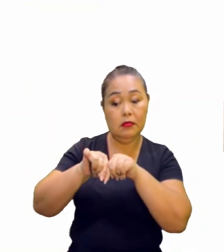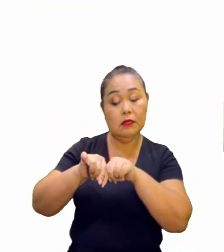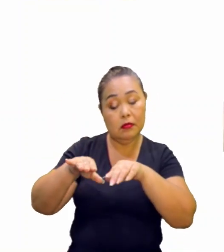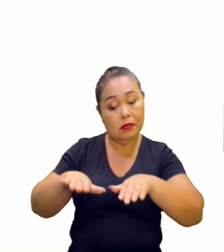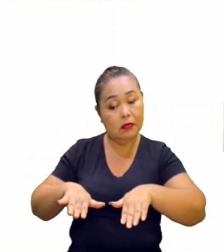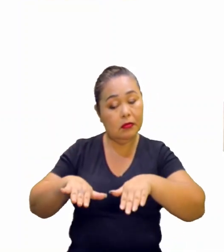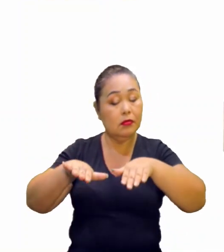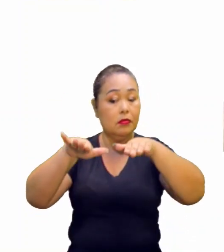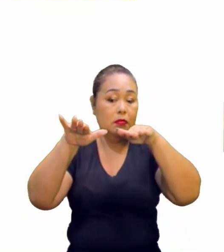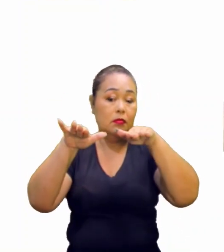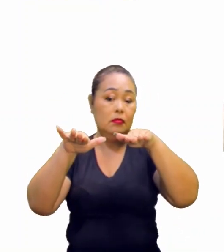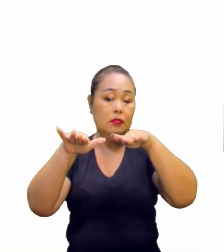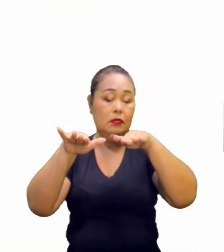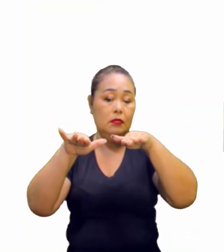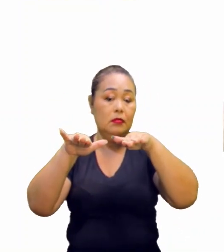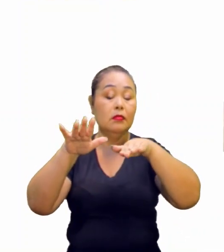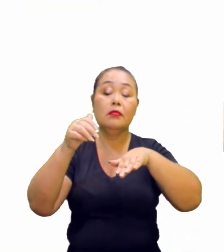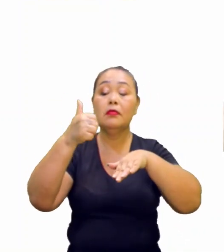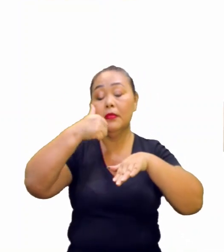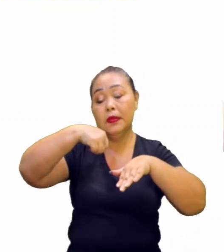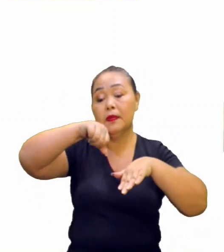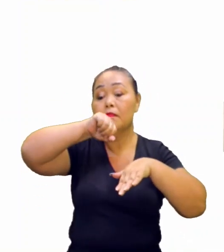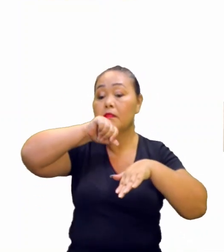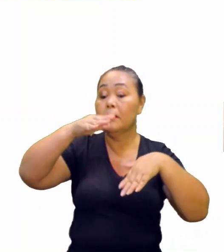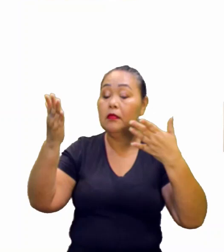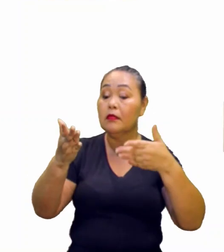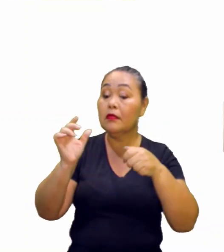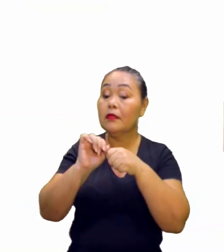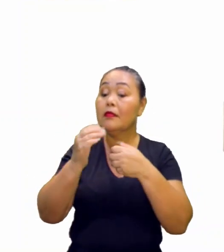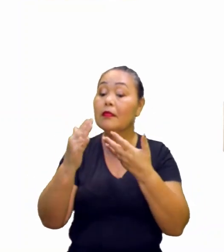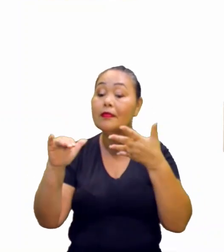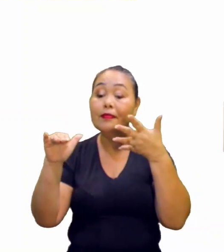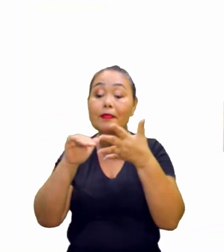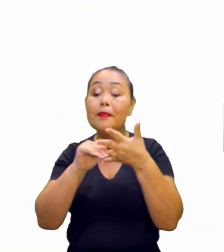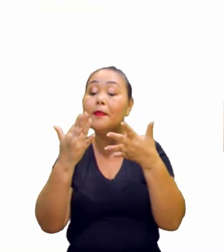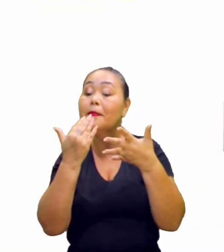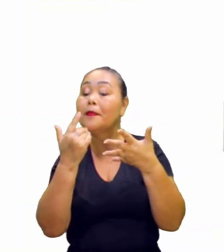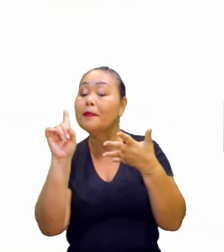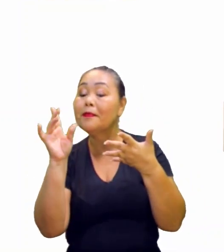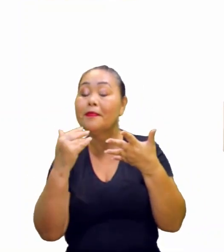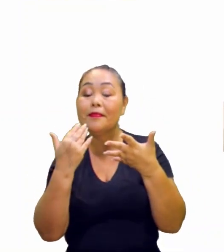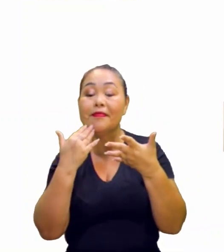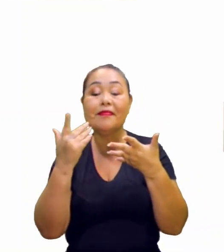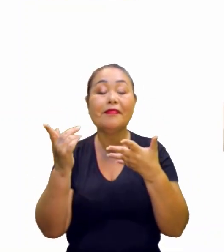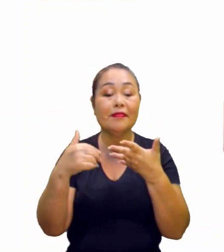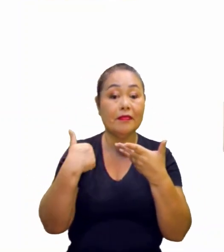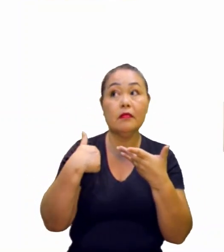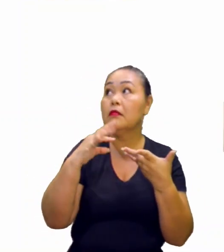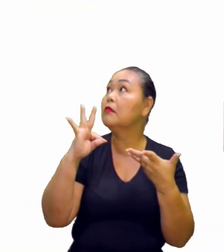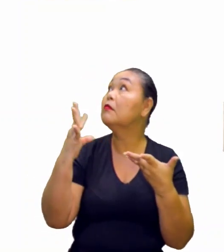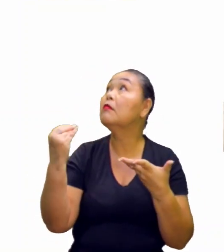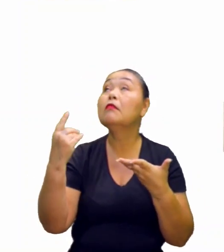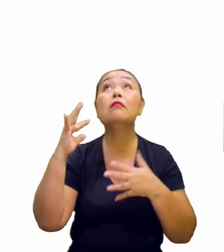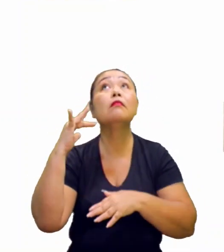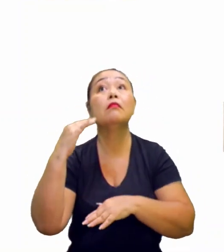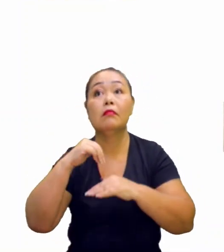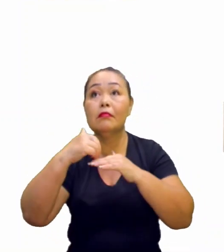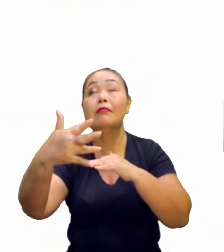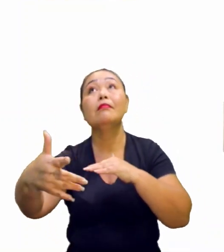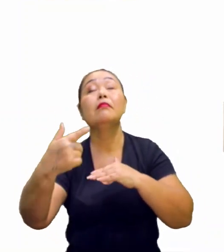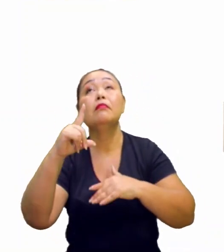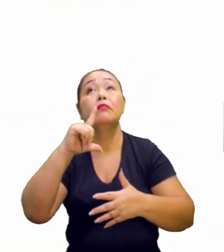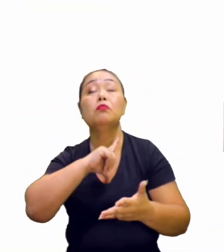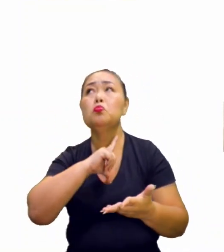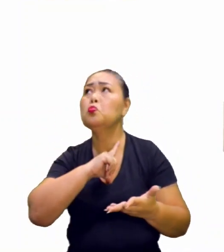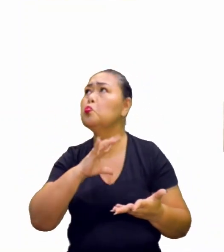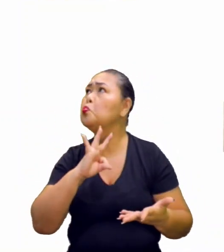crescemos, a mamãe dizia assim, agora é a hora de merendar. E a gente ia para o quintal. Tinha de um tudo, né? Tinha de